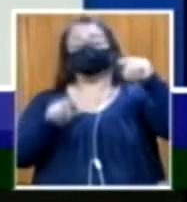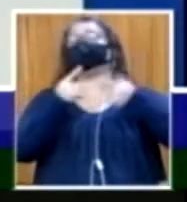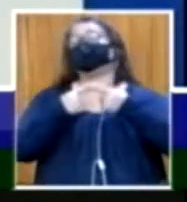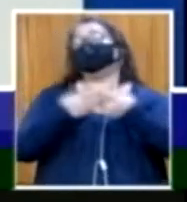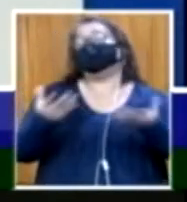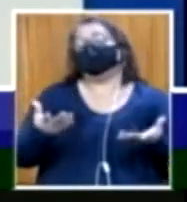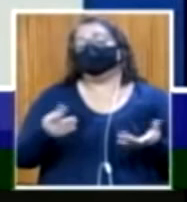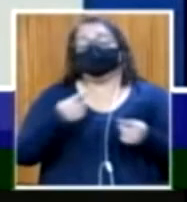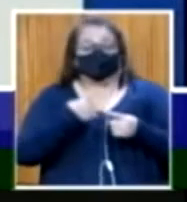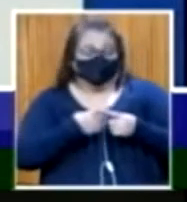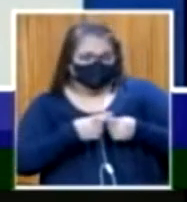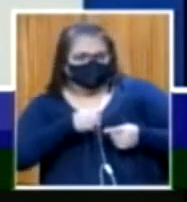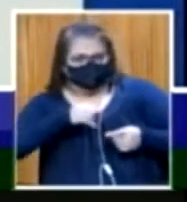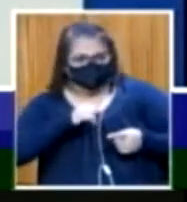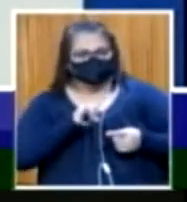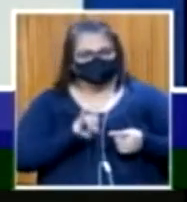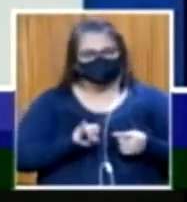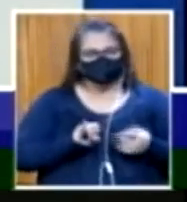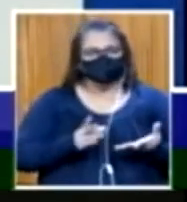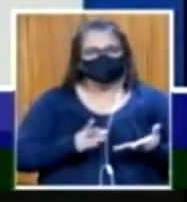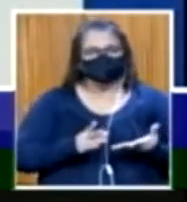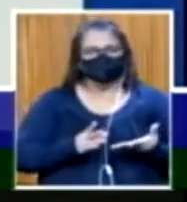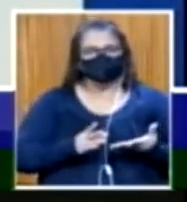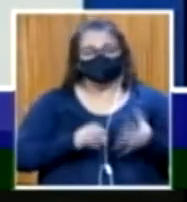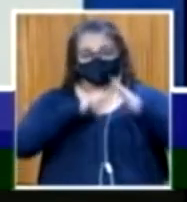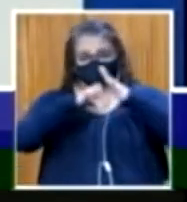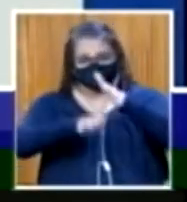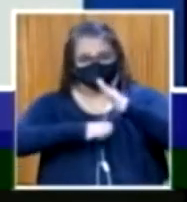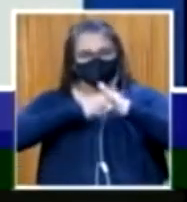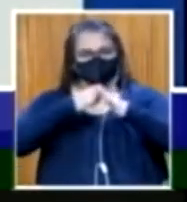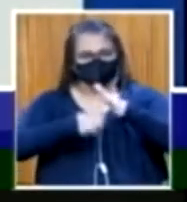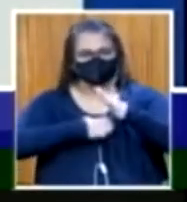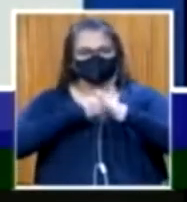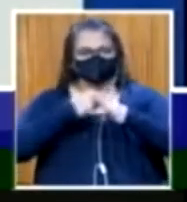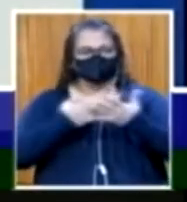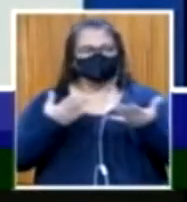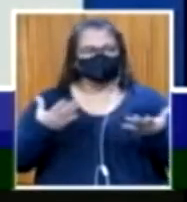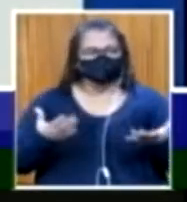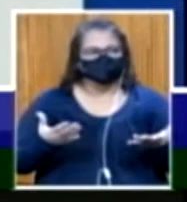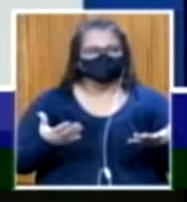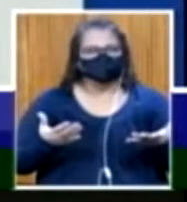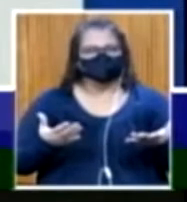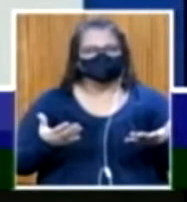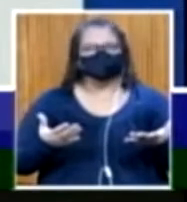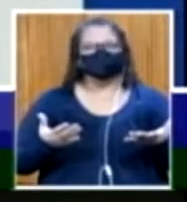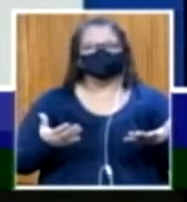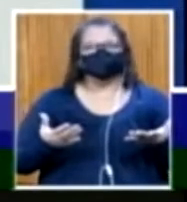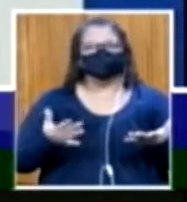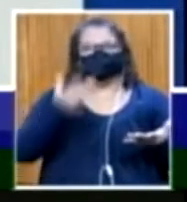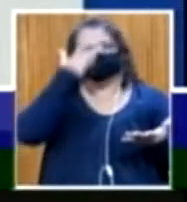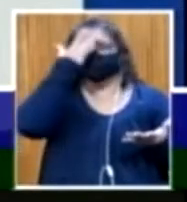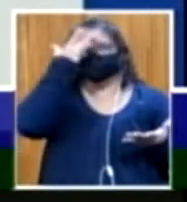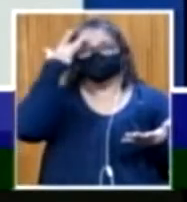quê? Porque são as empresas, são as